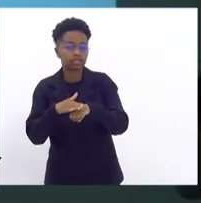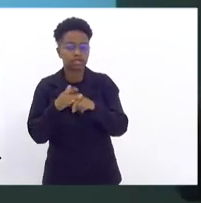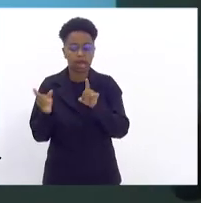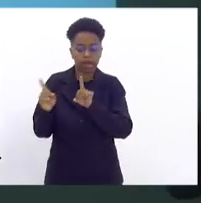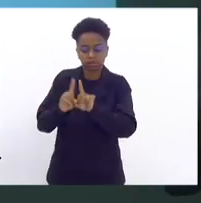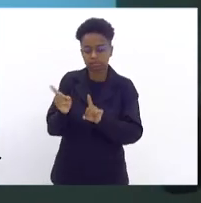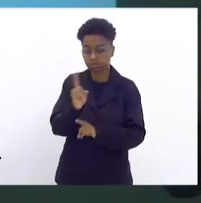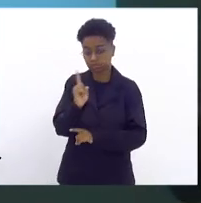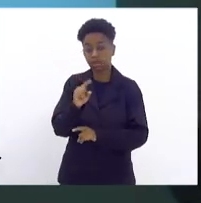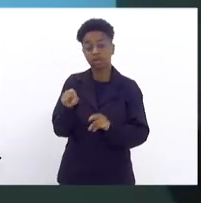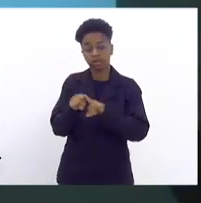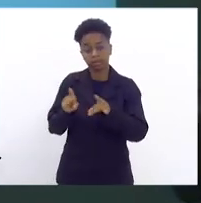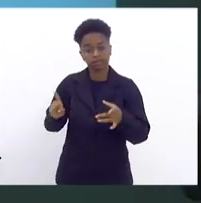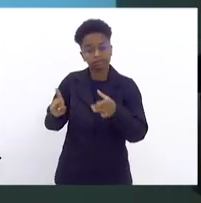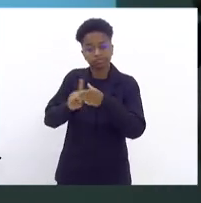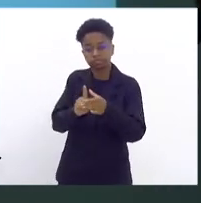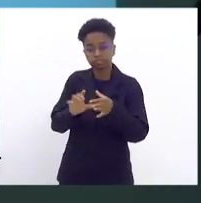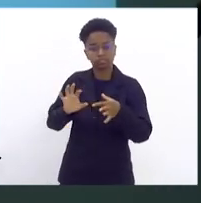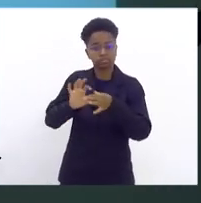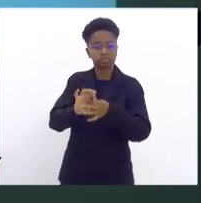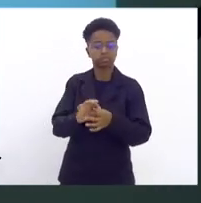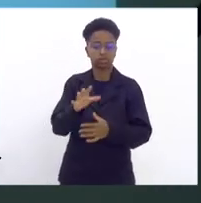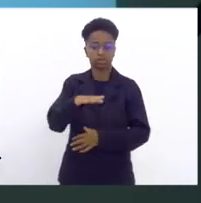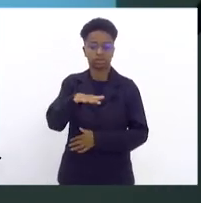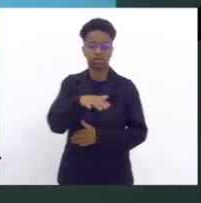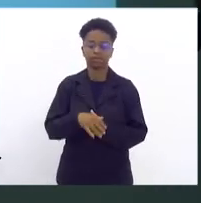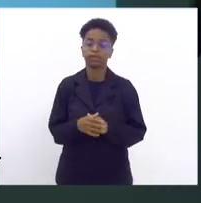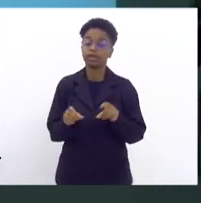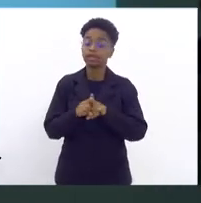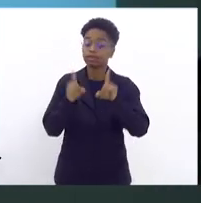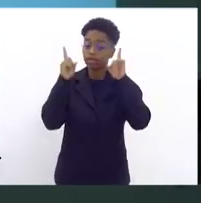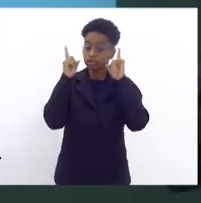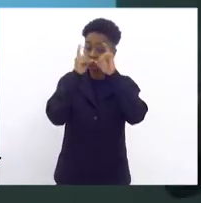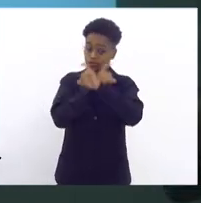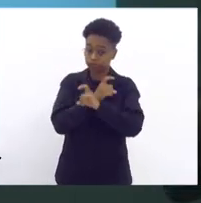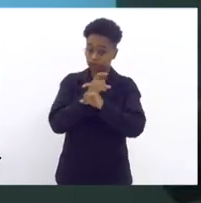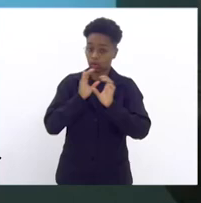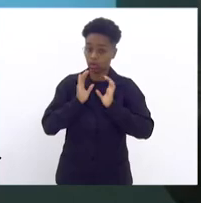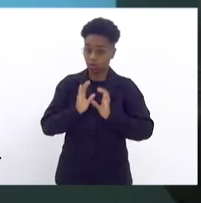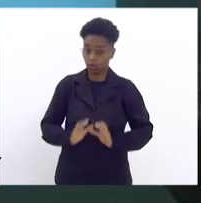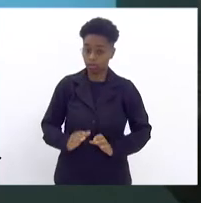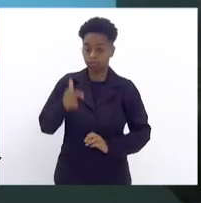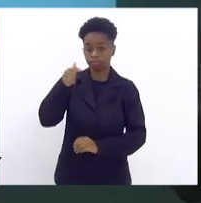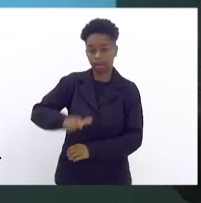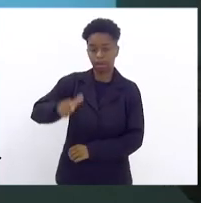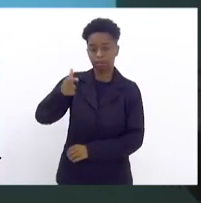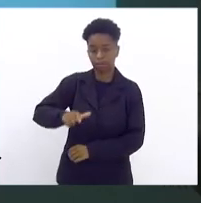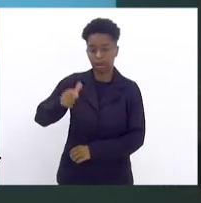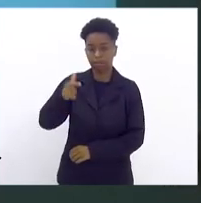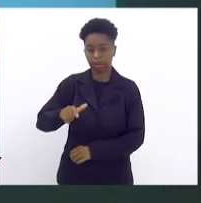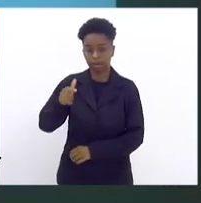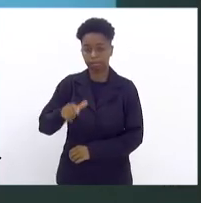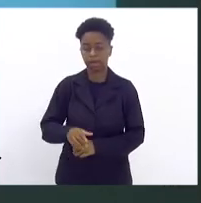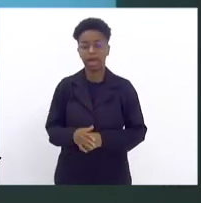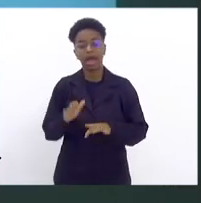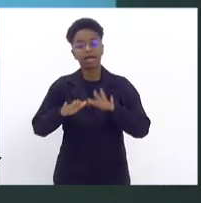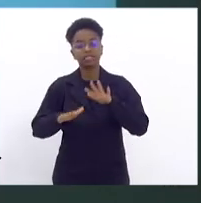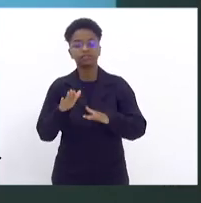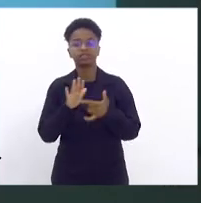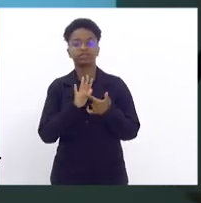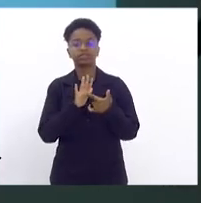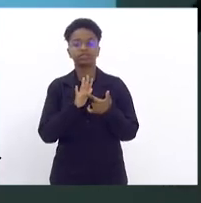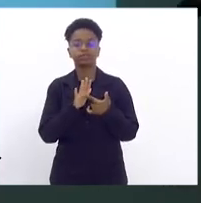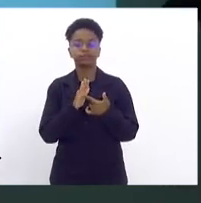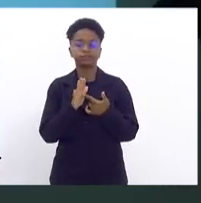lado é realmente eu fazer parte desse ciclo e dificuldade também sim dos comportamentos repetitivos estereotipados que muitas vezes isso